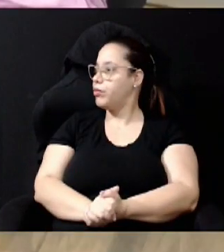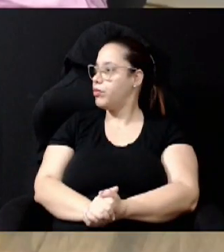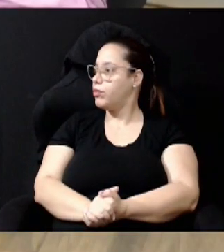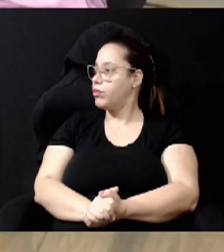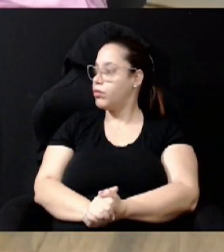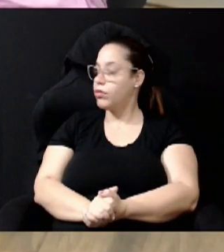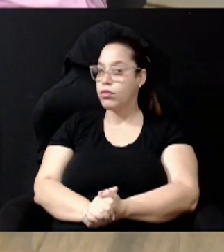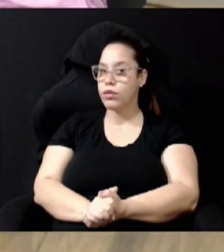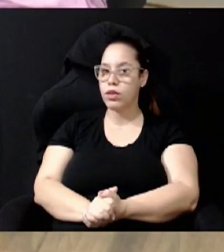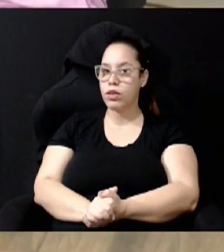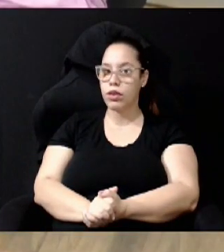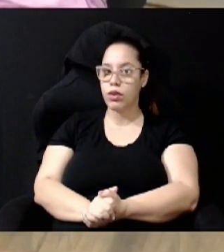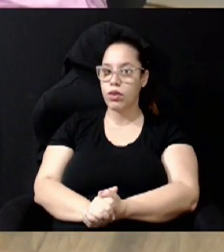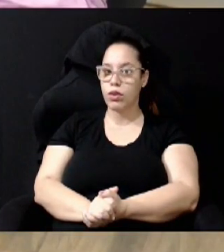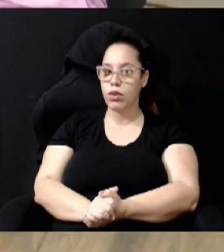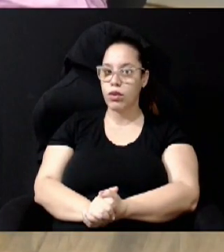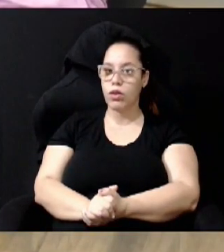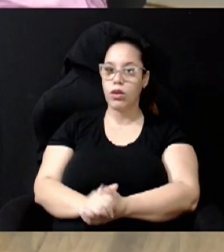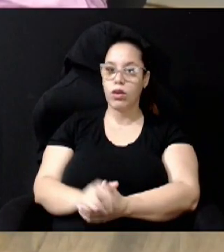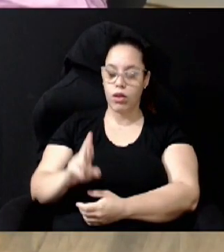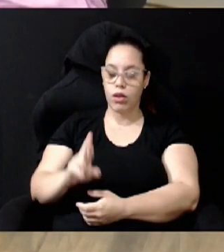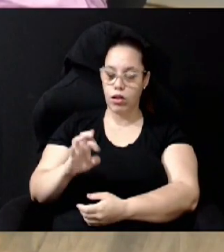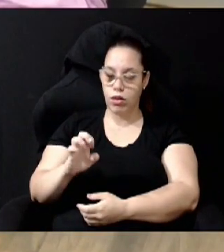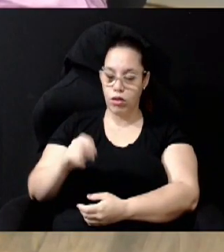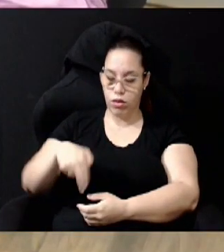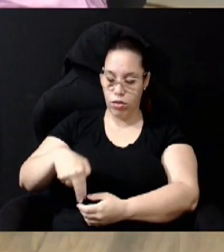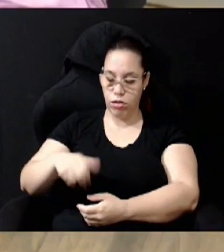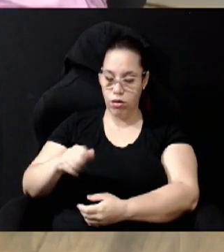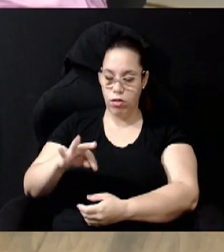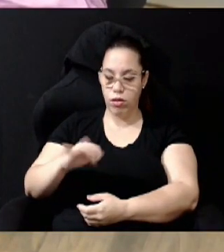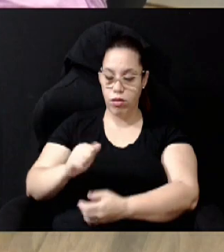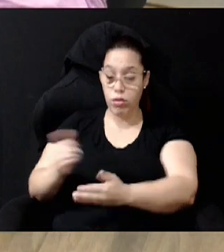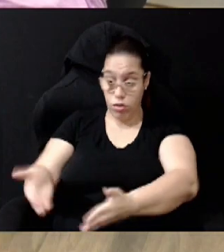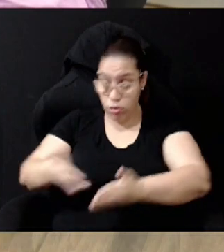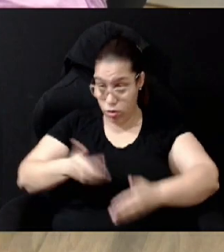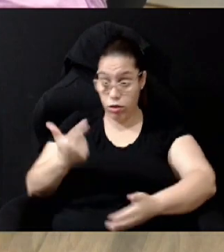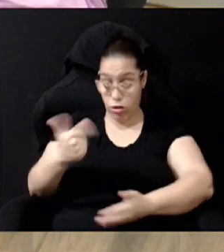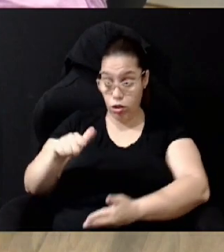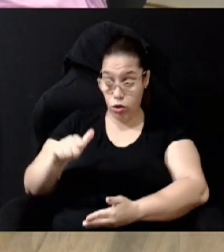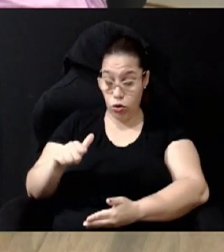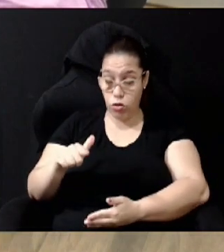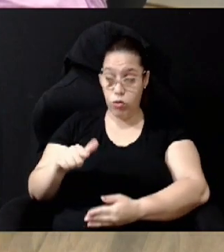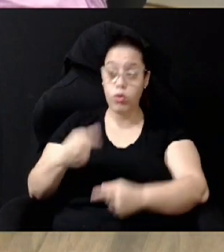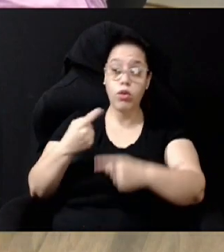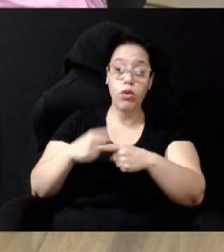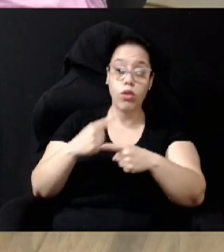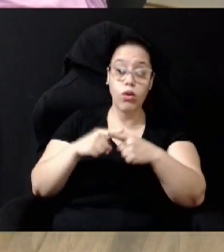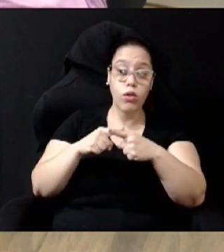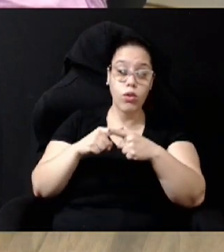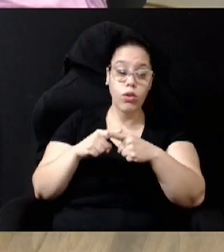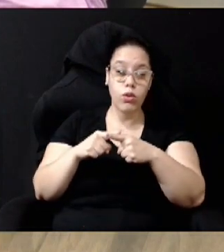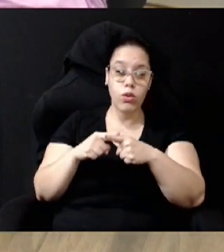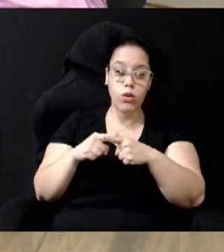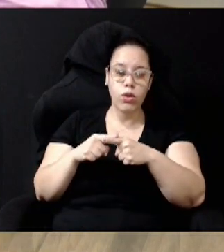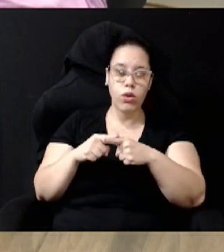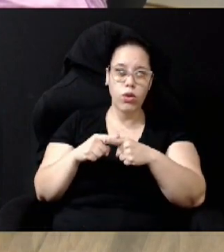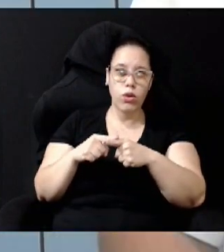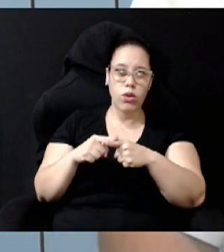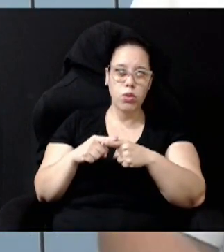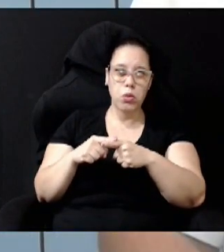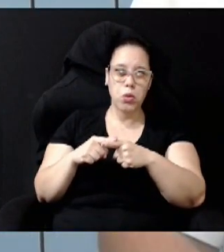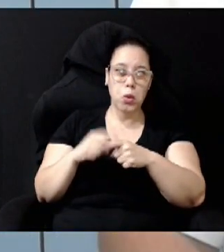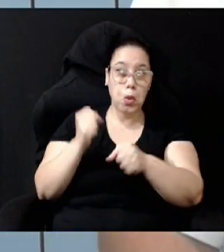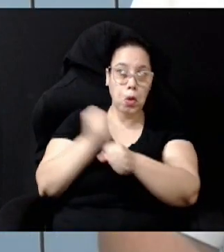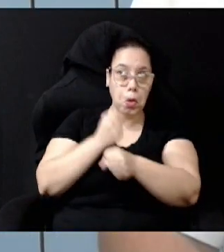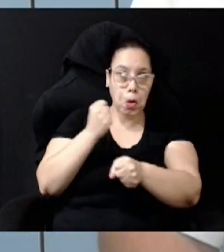Considerando o que a Renata nos trouxe novamente, né, porque nos últimos anos aí a gente